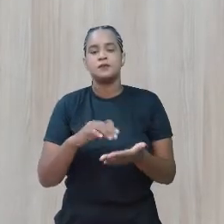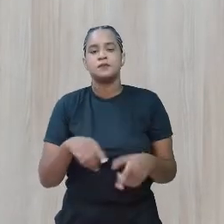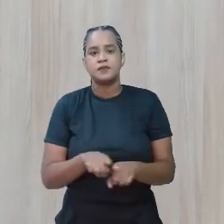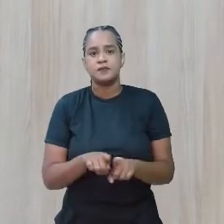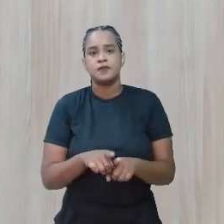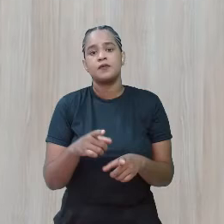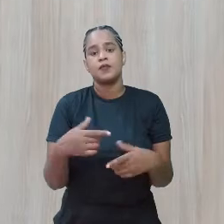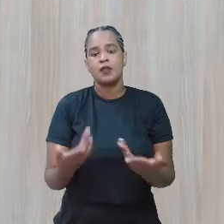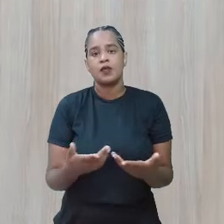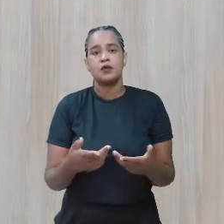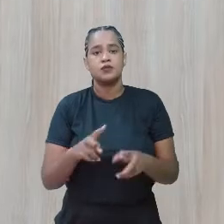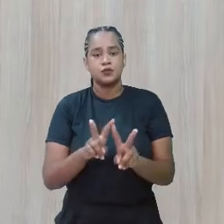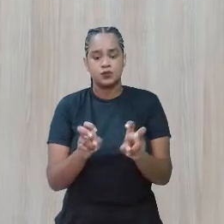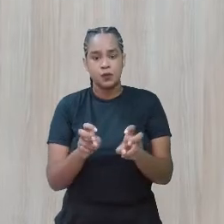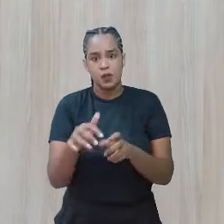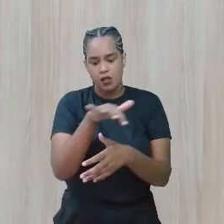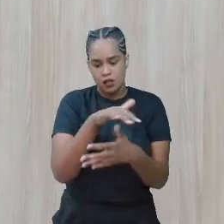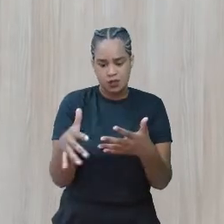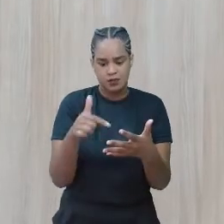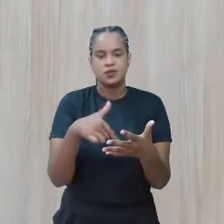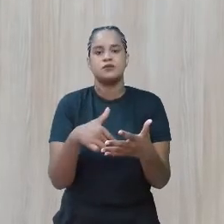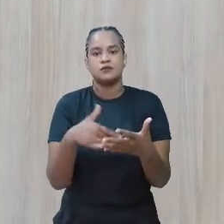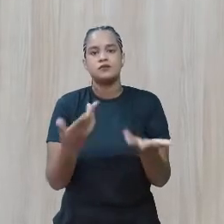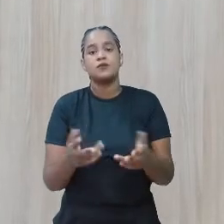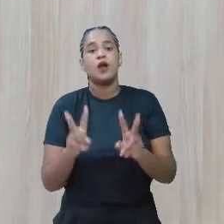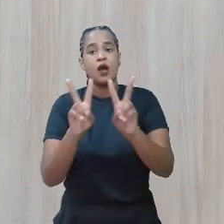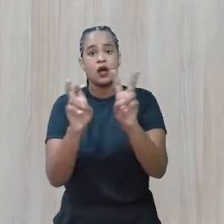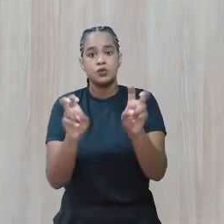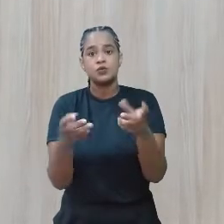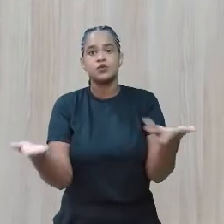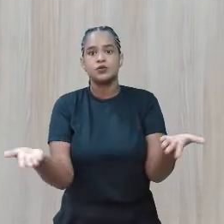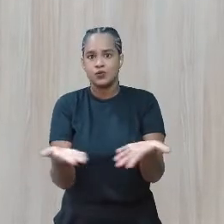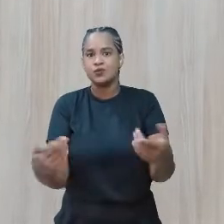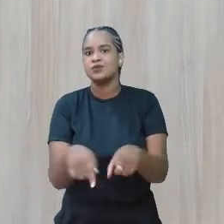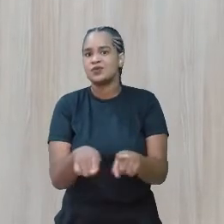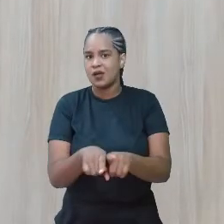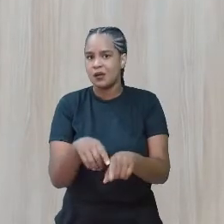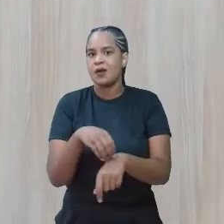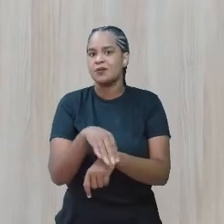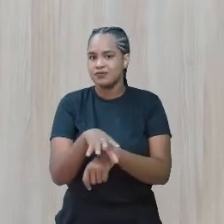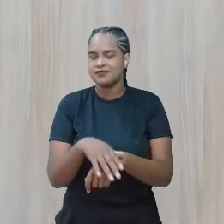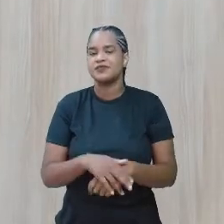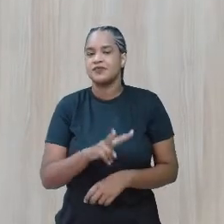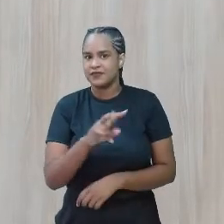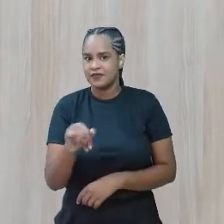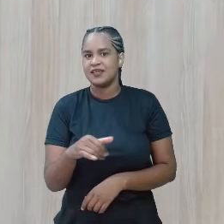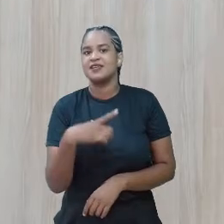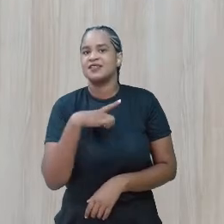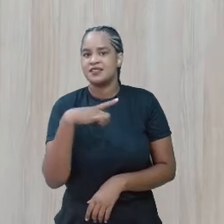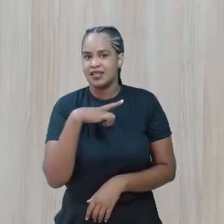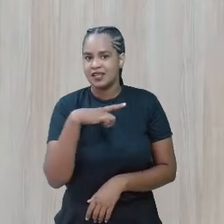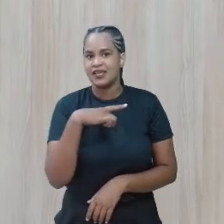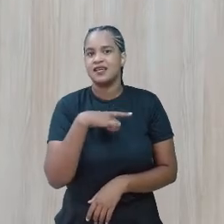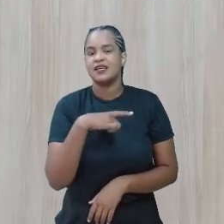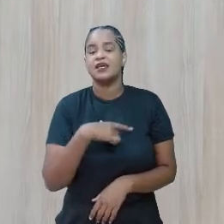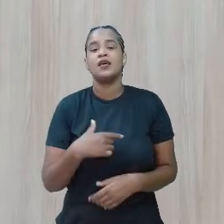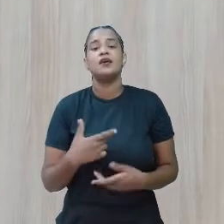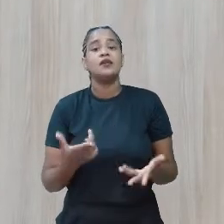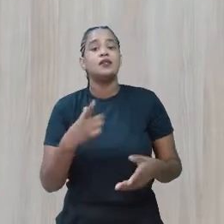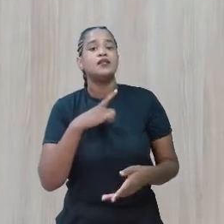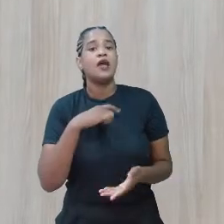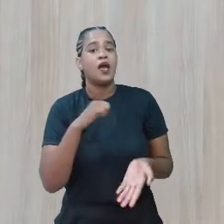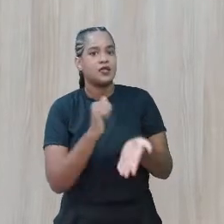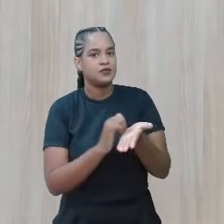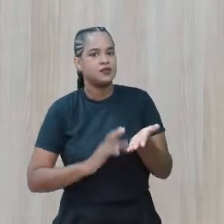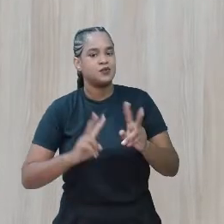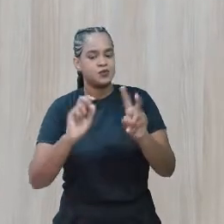né, com a questão aí de Libras, um assunto que a gente vai falar hoje aqui também, viu, pessoal? Tem aí uma tarefinha hoje sobre a